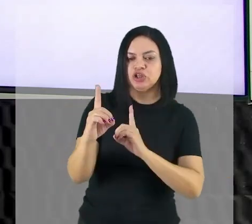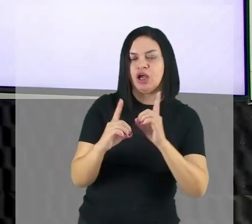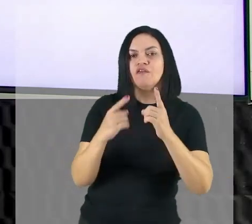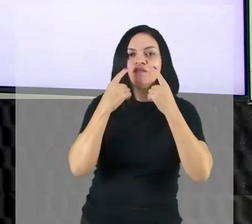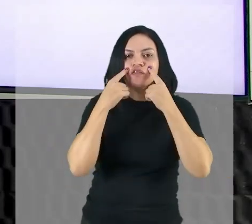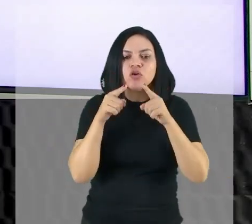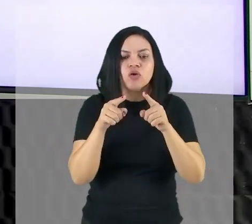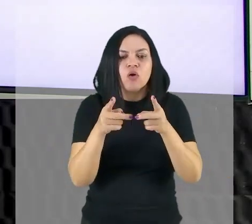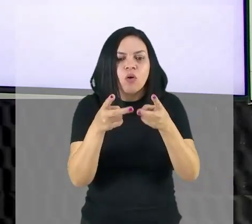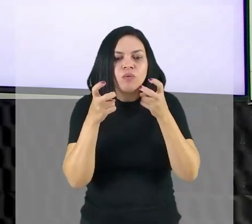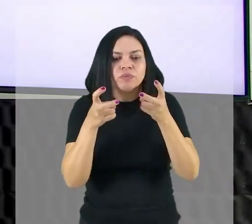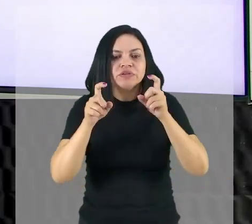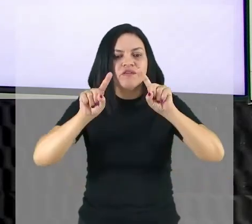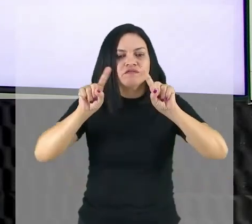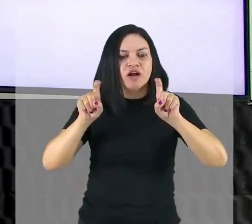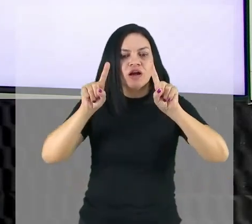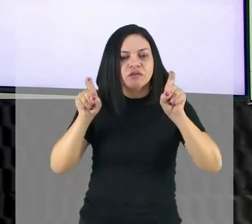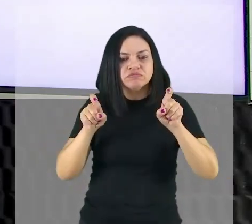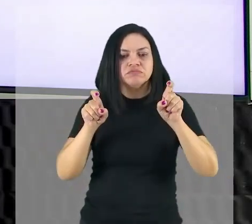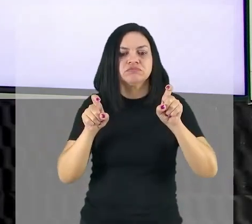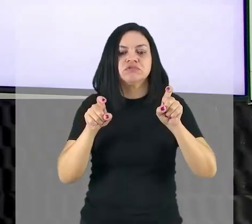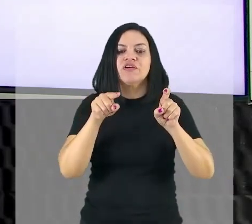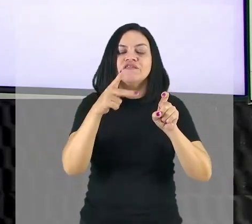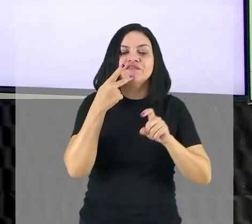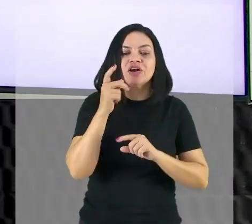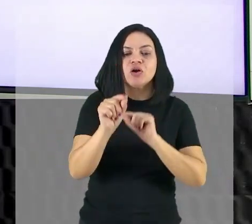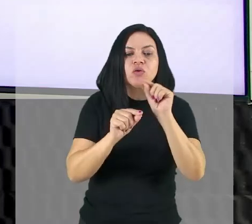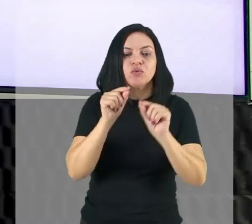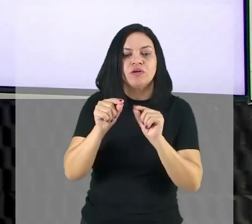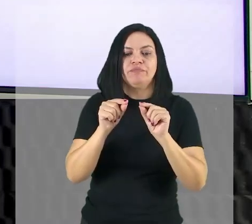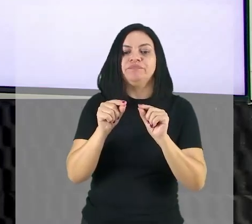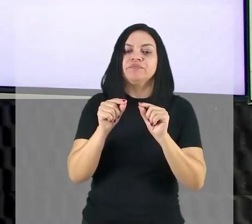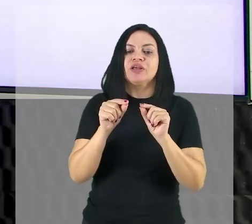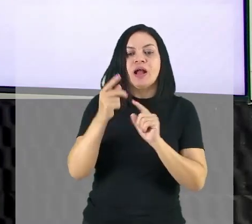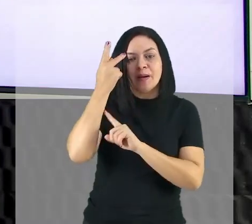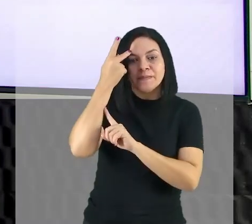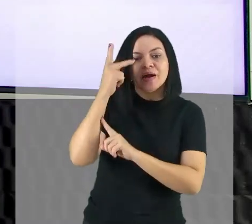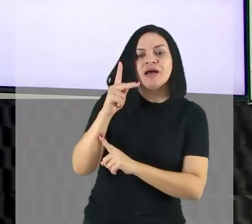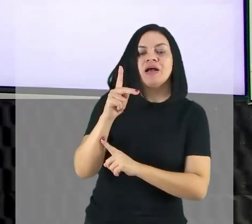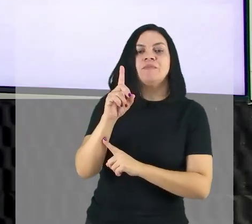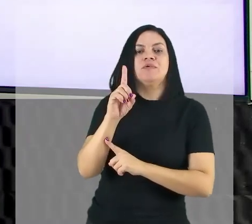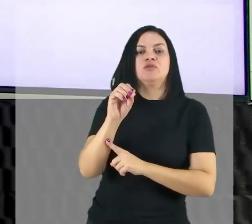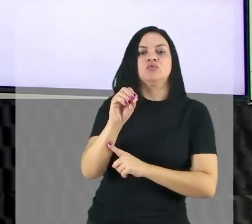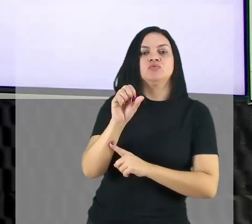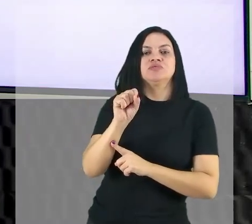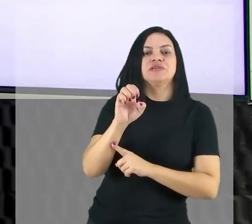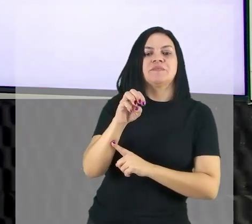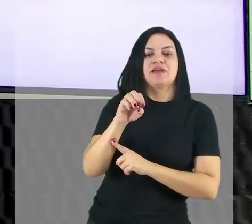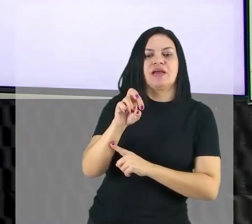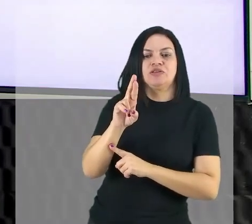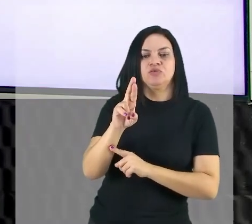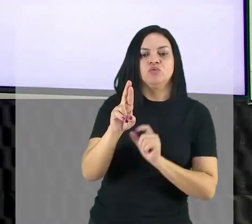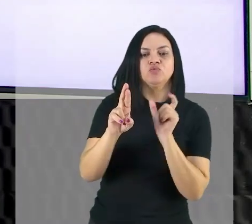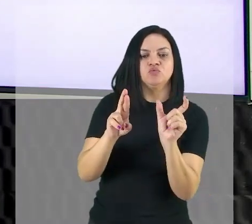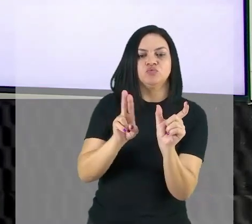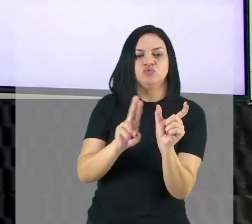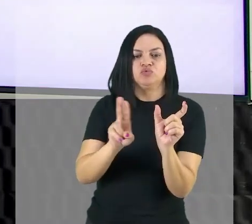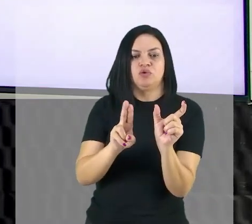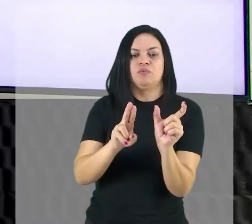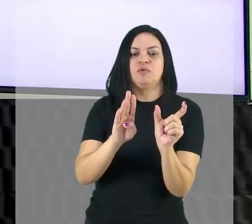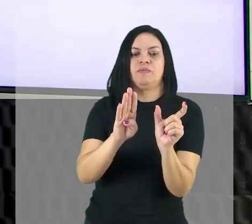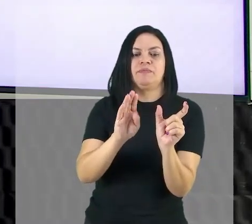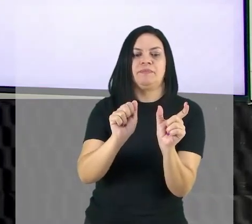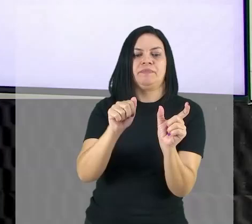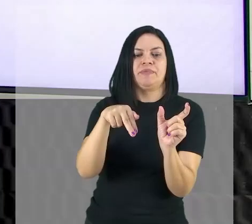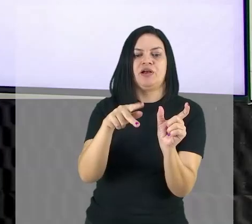aspas. Nesse trecho do romance Parábola do Semeador, os nomes Bancolê e